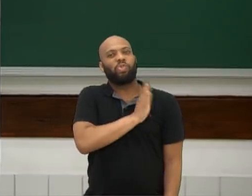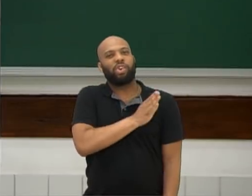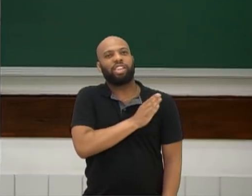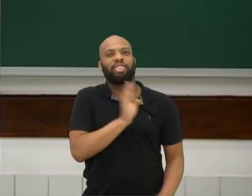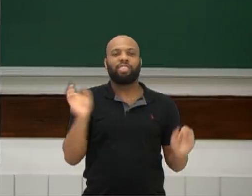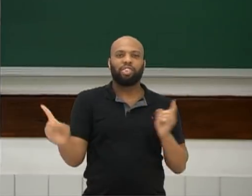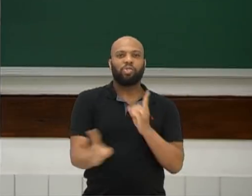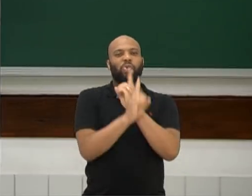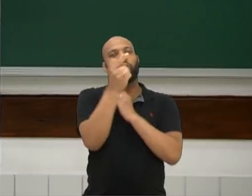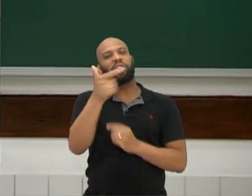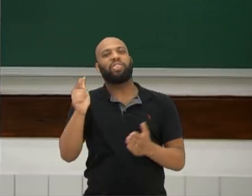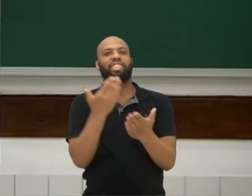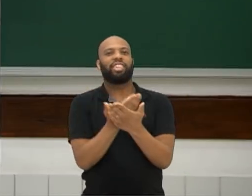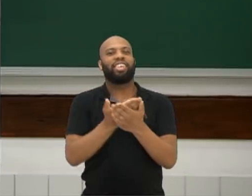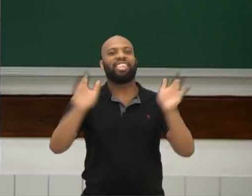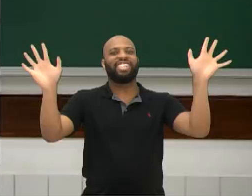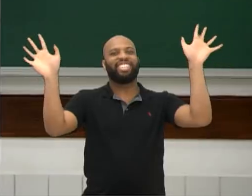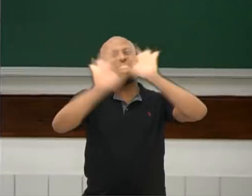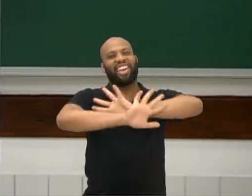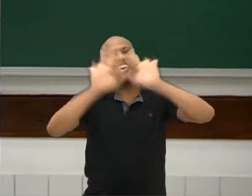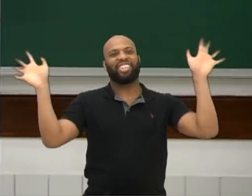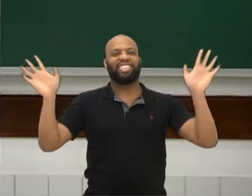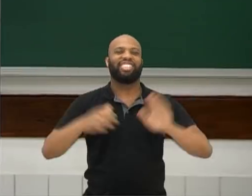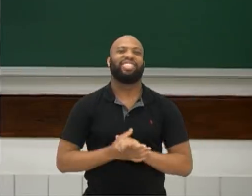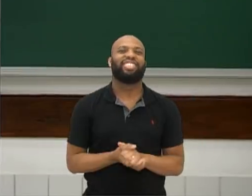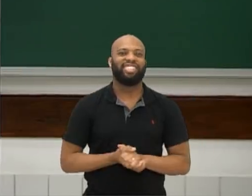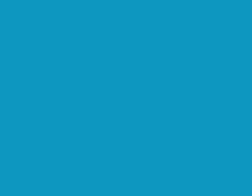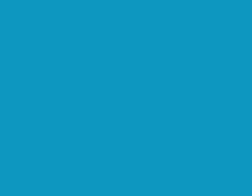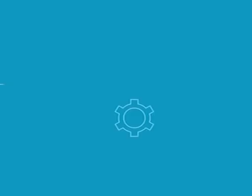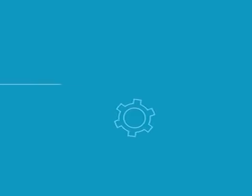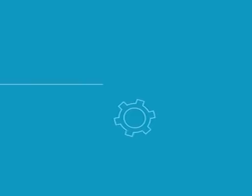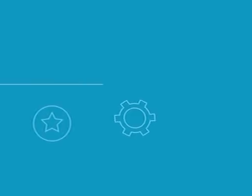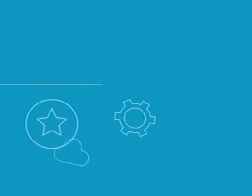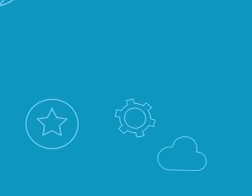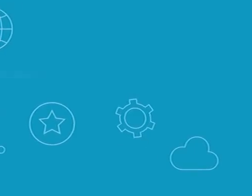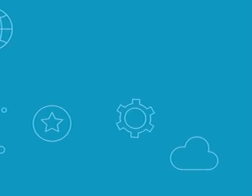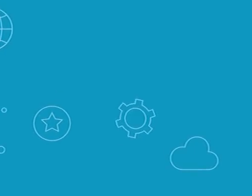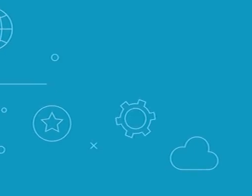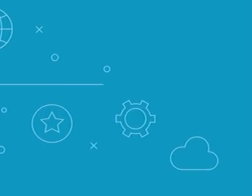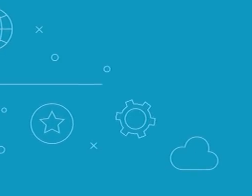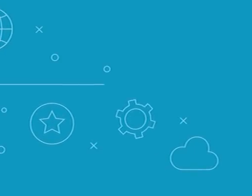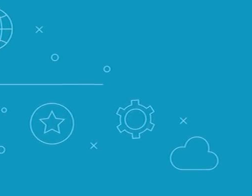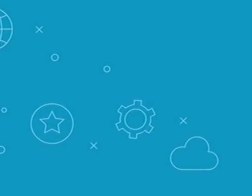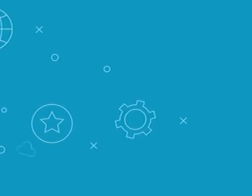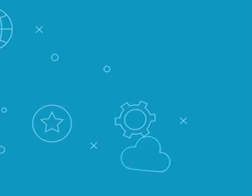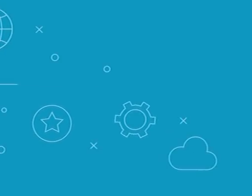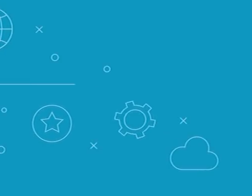vemos na próxima aula. Tchau, pessoal!